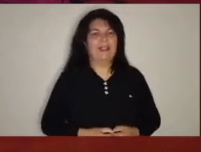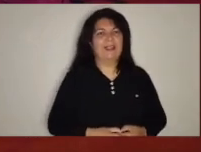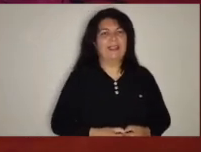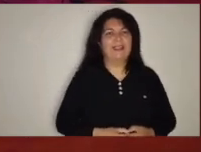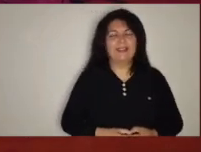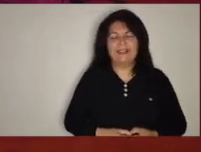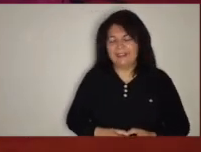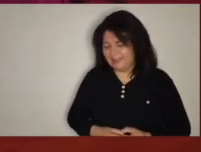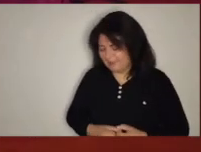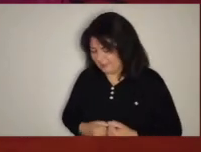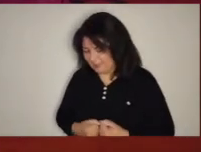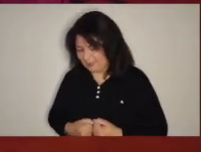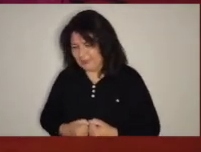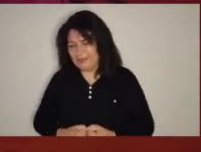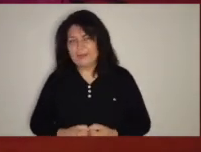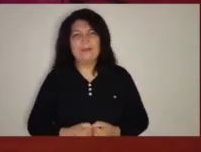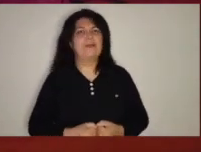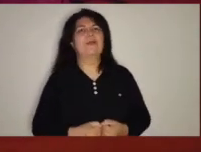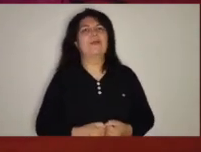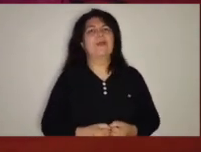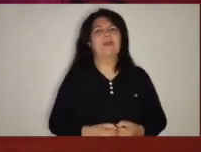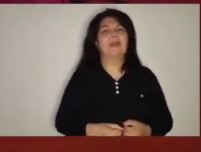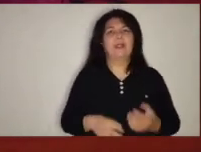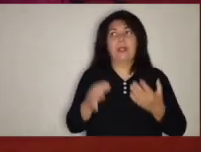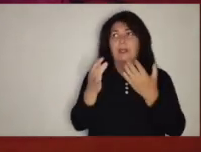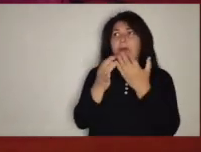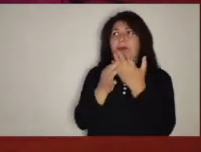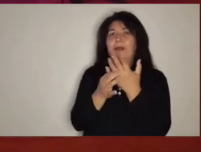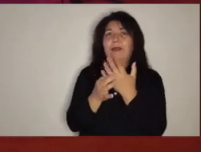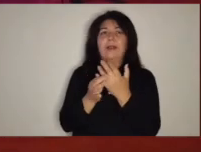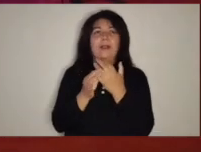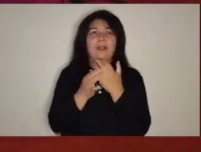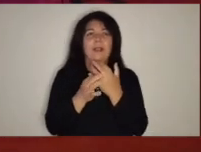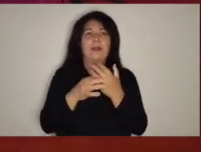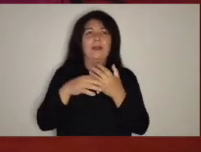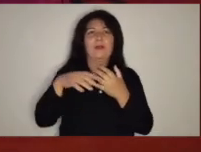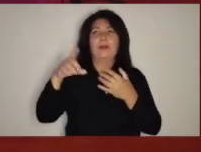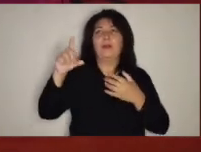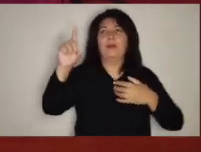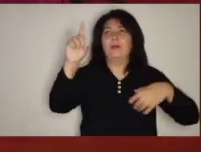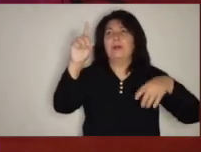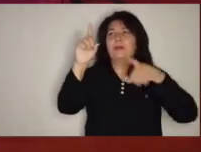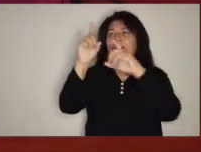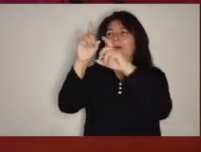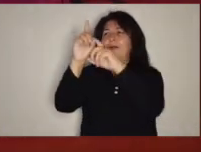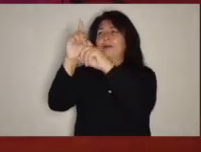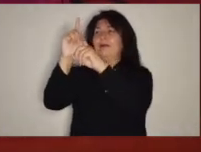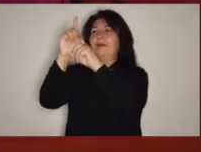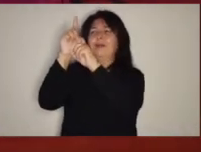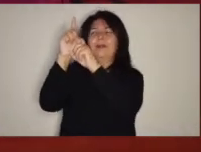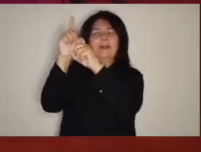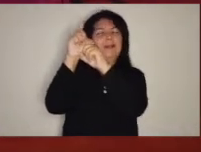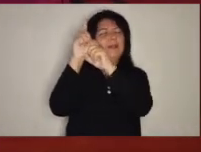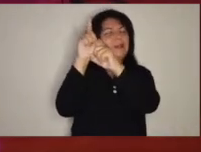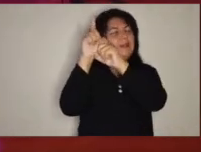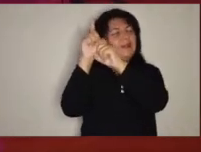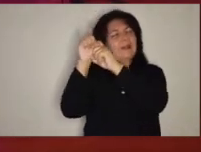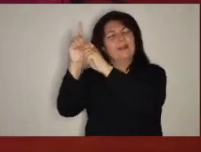cajado e pão. Pois no anel em